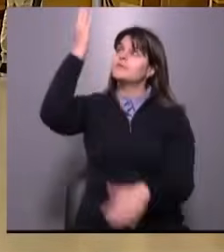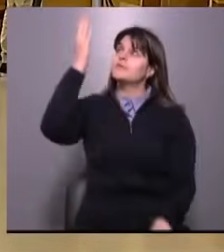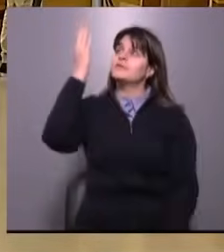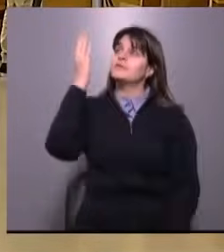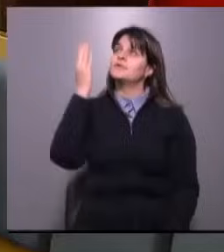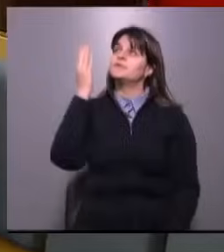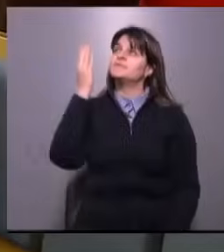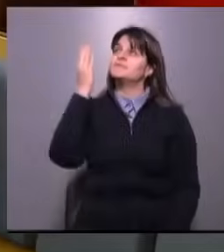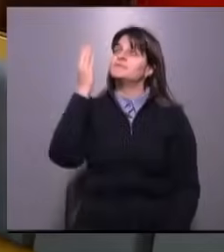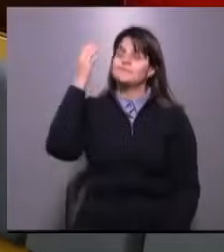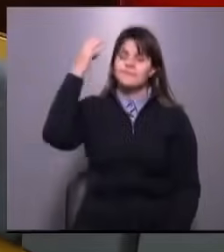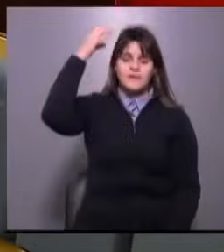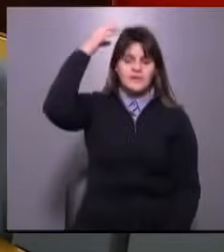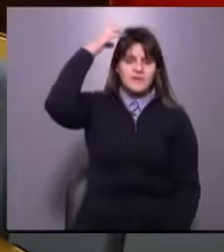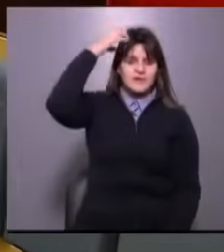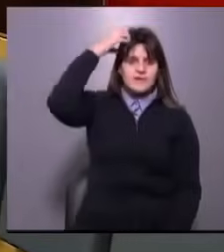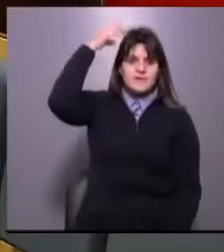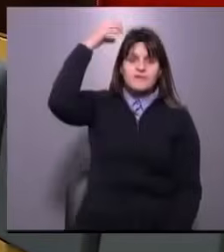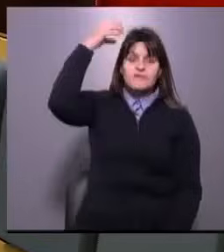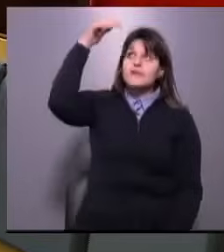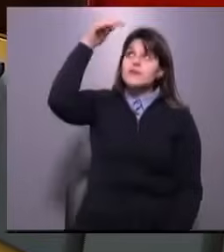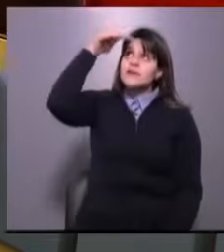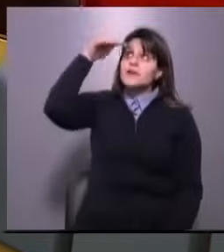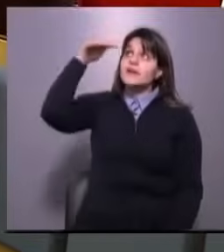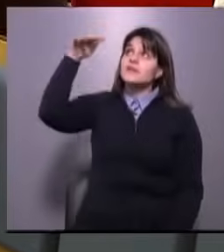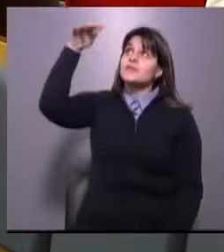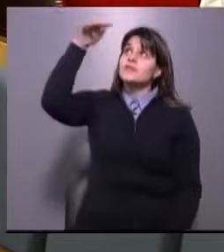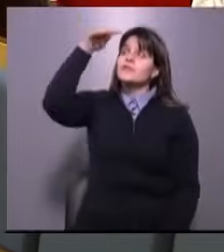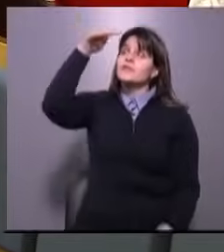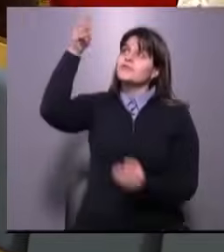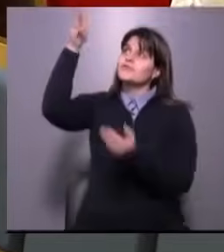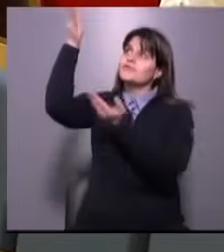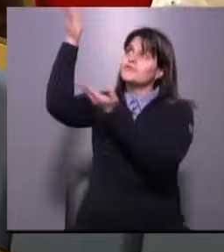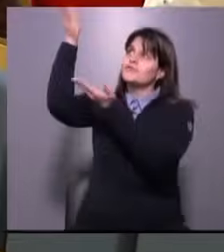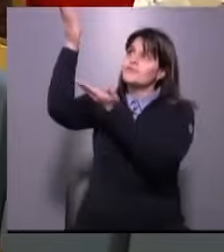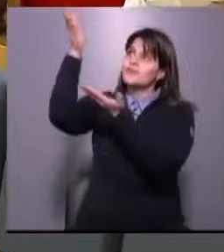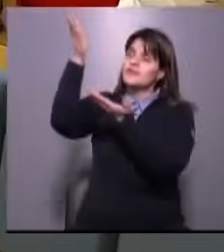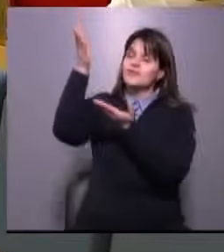santificado seja o vosso nome,